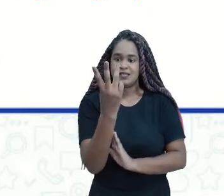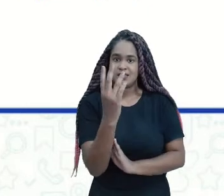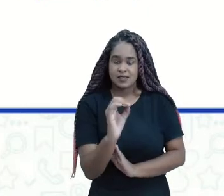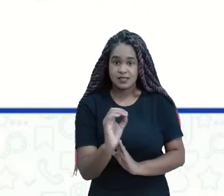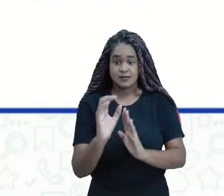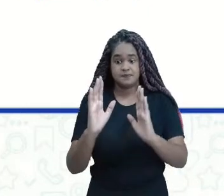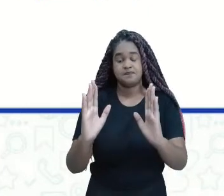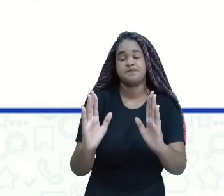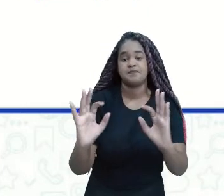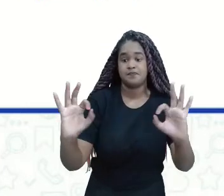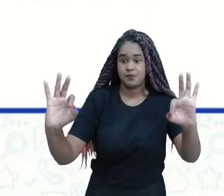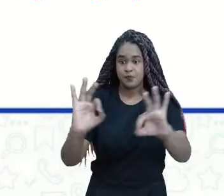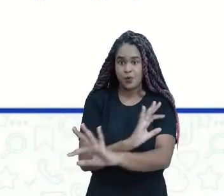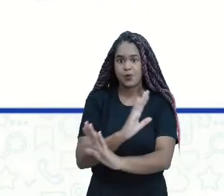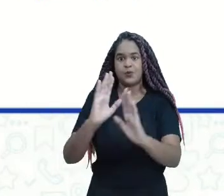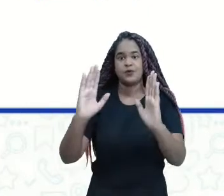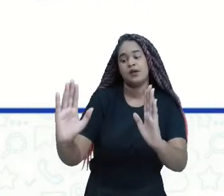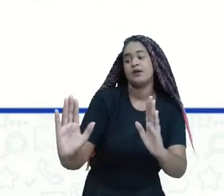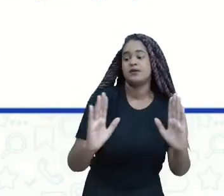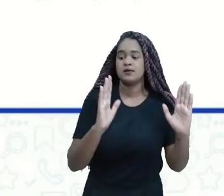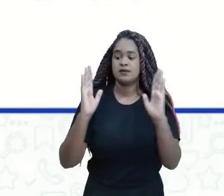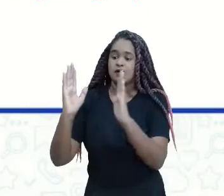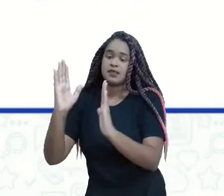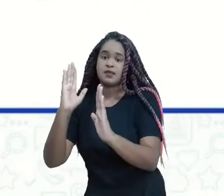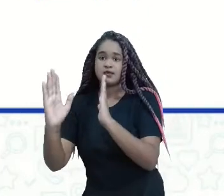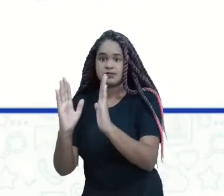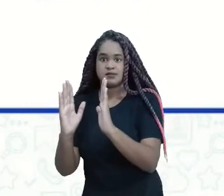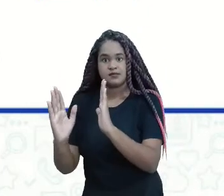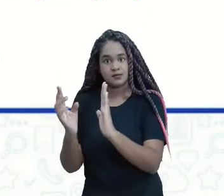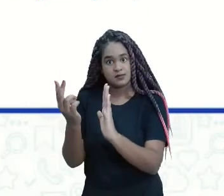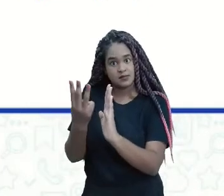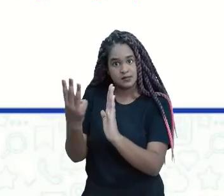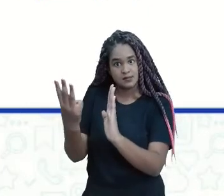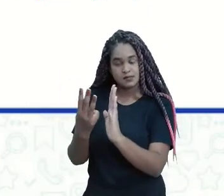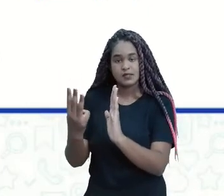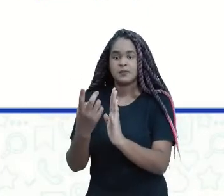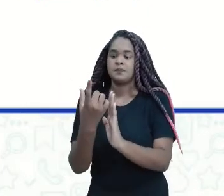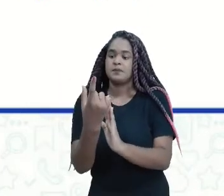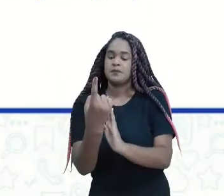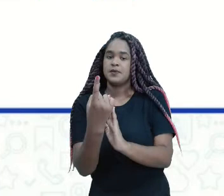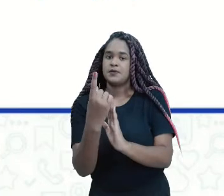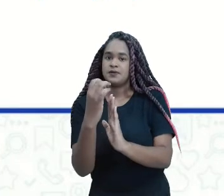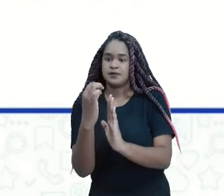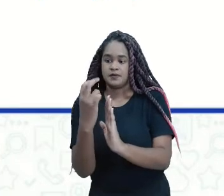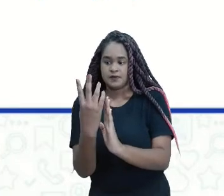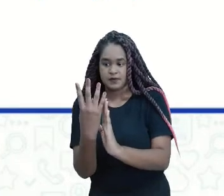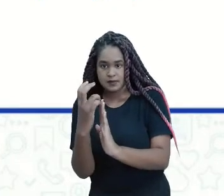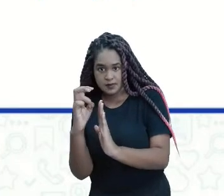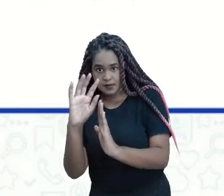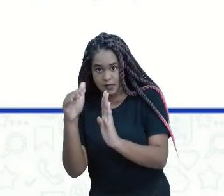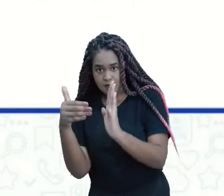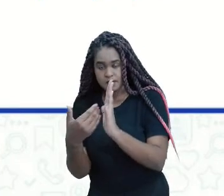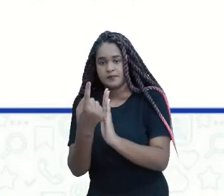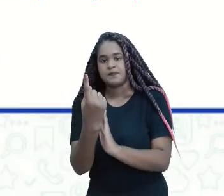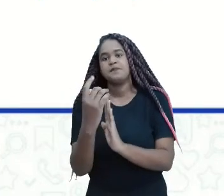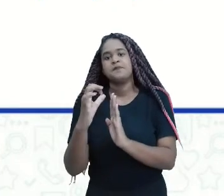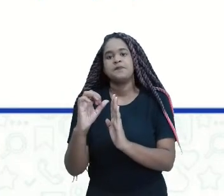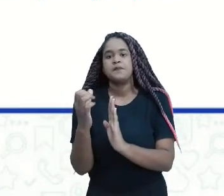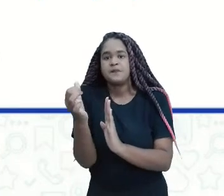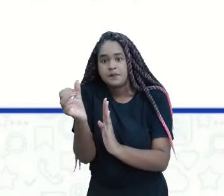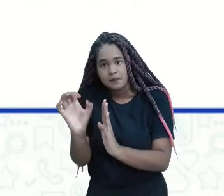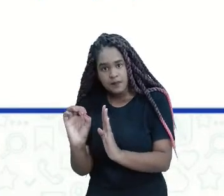né, de 1945 a 1960, porque quando chega aí nessa fase aí de